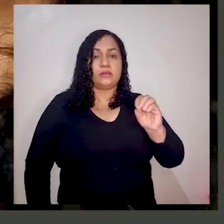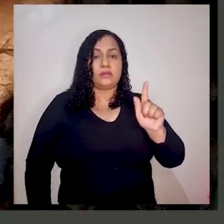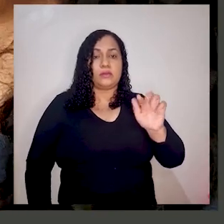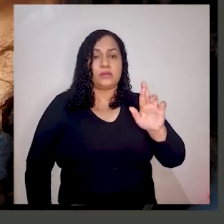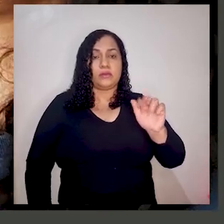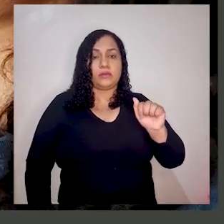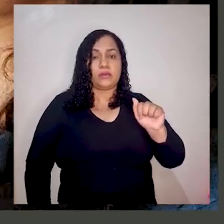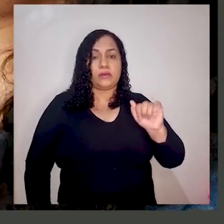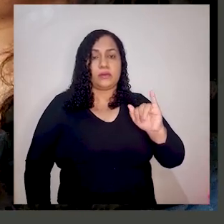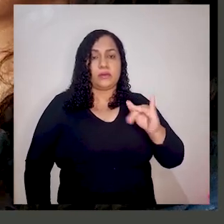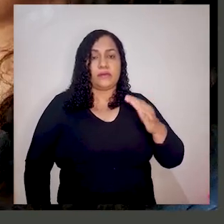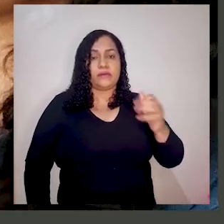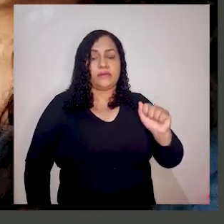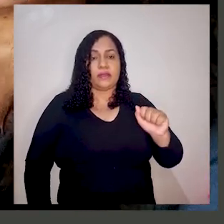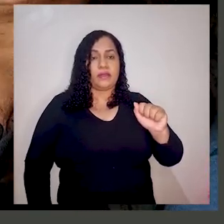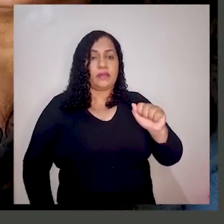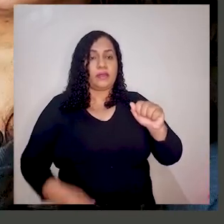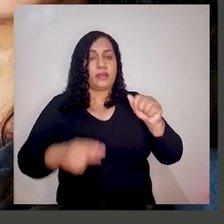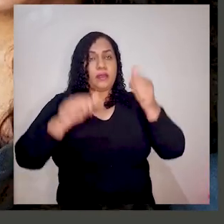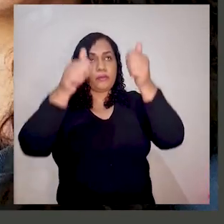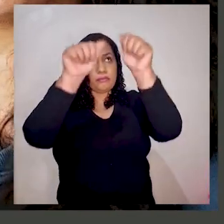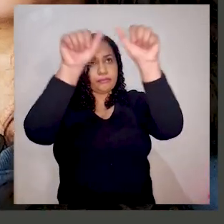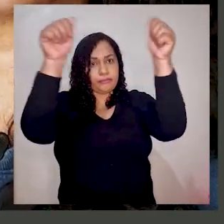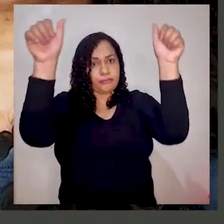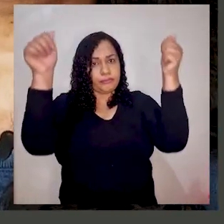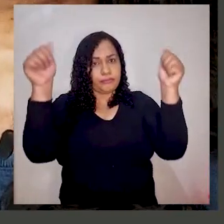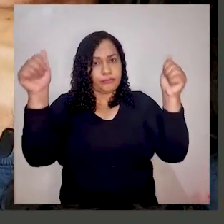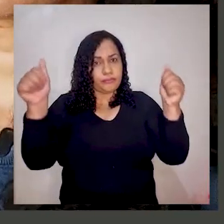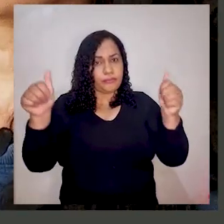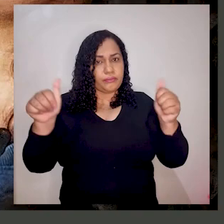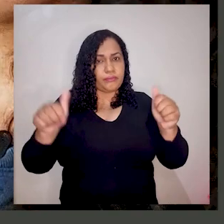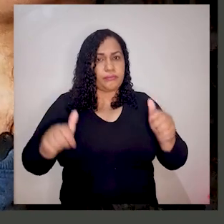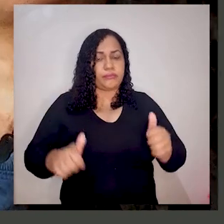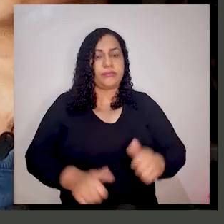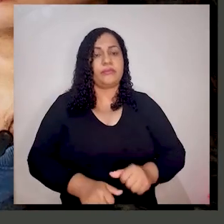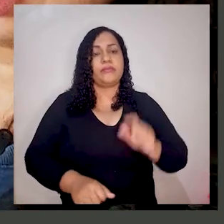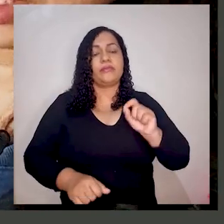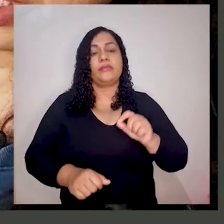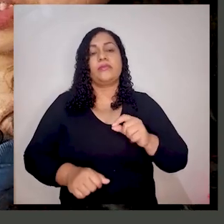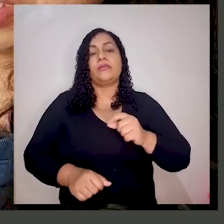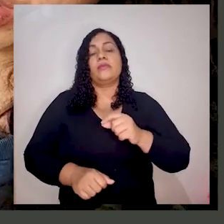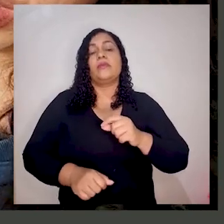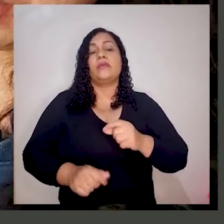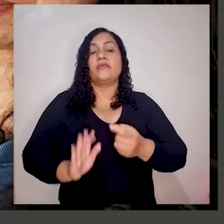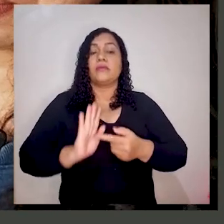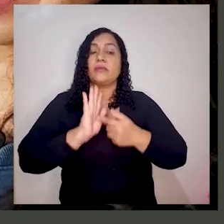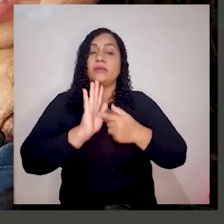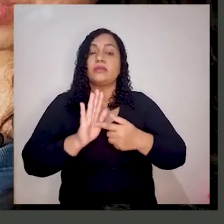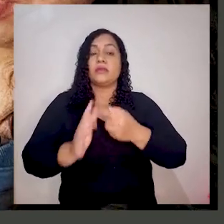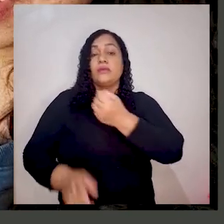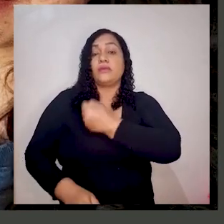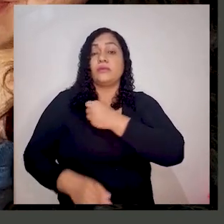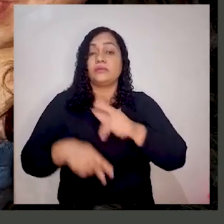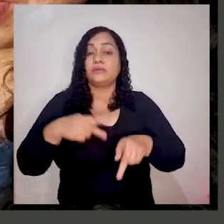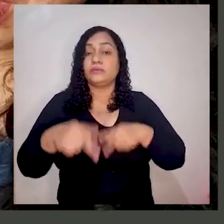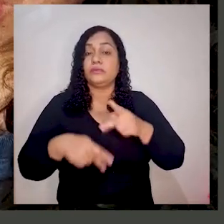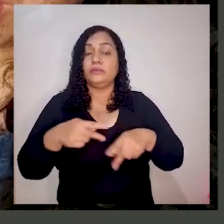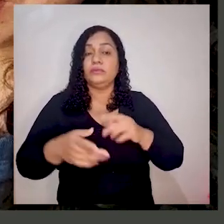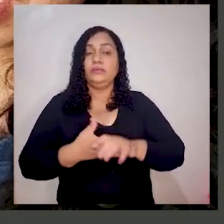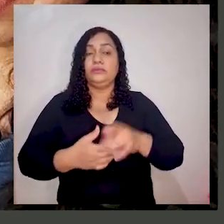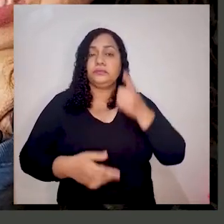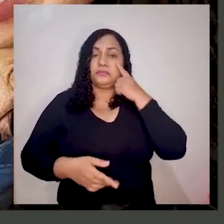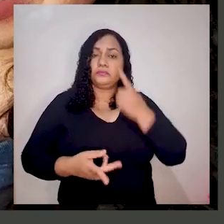o mapa do Brasil em relação à densidade demográfica. Notem que, vamos fazer a leitura desse mapa